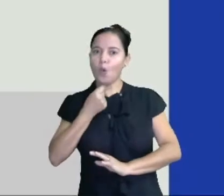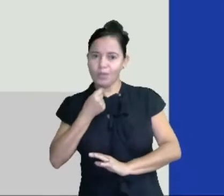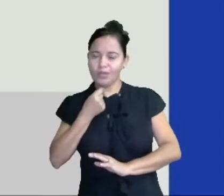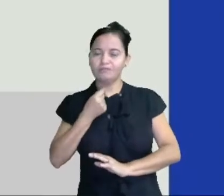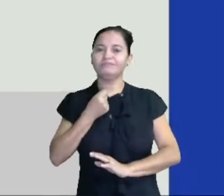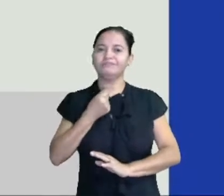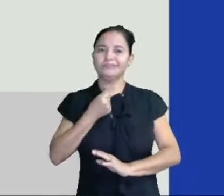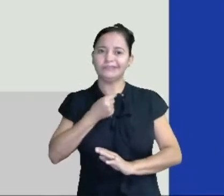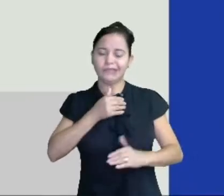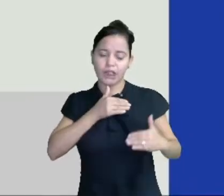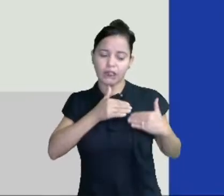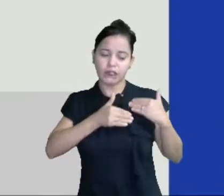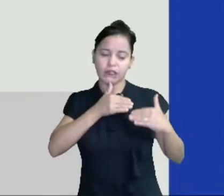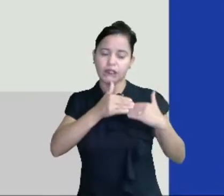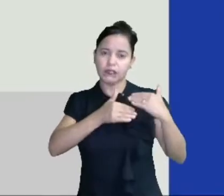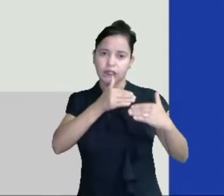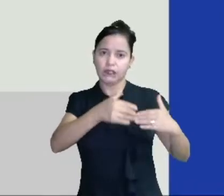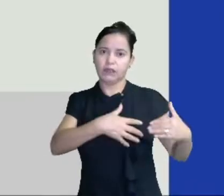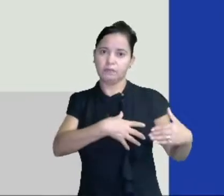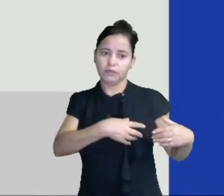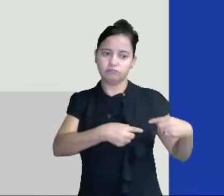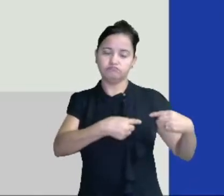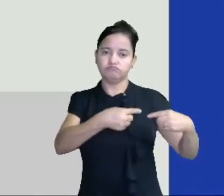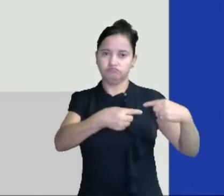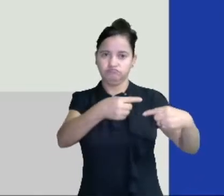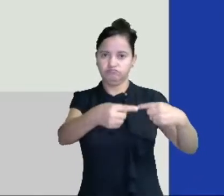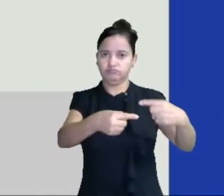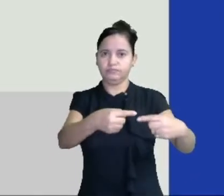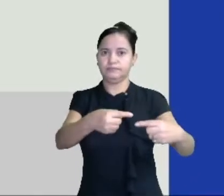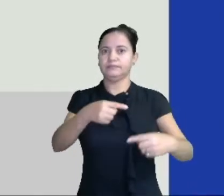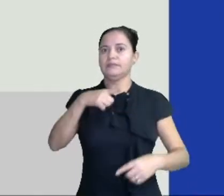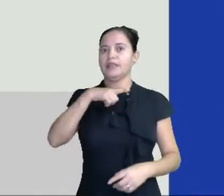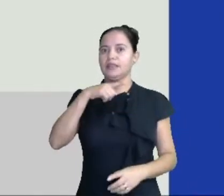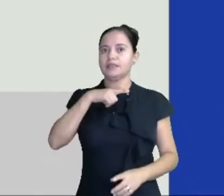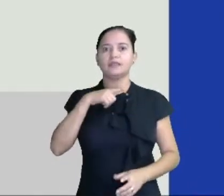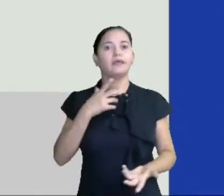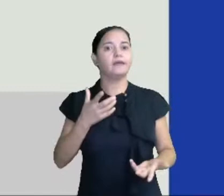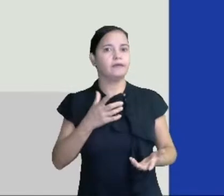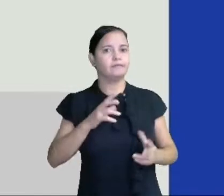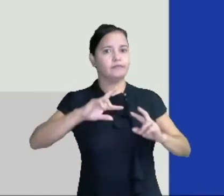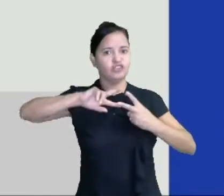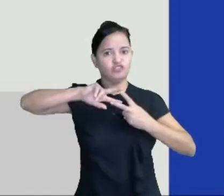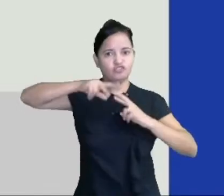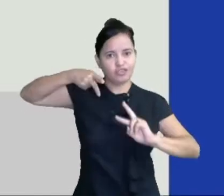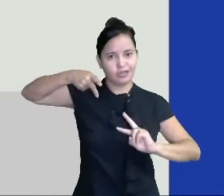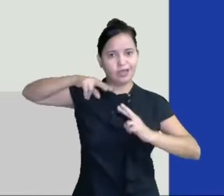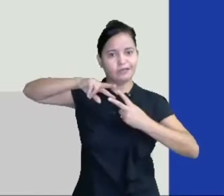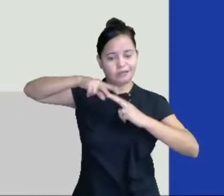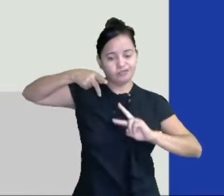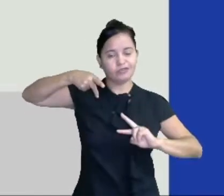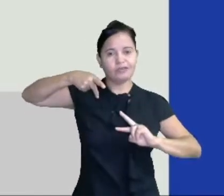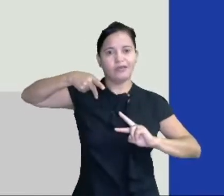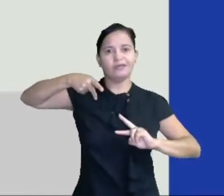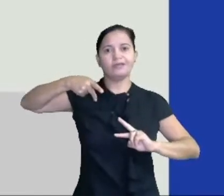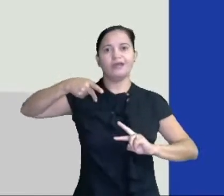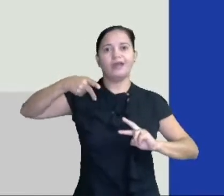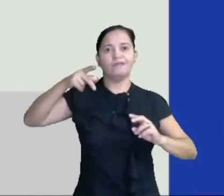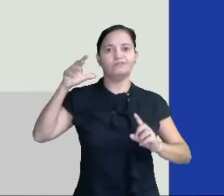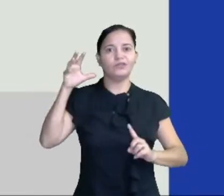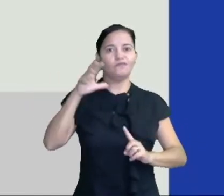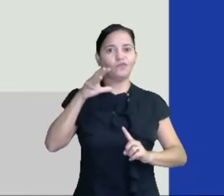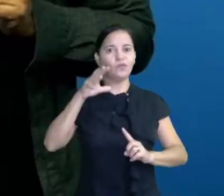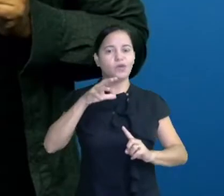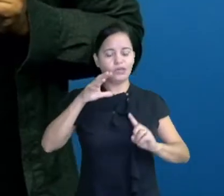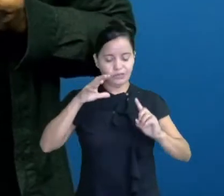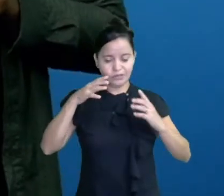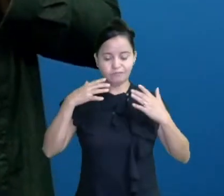órgãos reprodutivos e os gametas, como a gente falou. Influência genética. a menarca, ou seja, o que seria essa menarca?